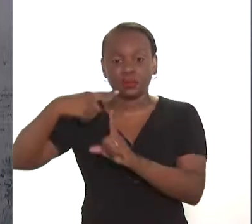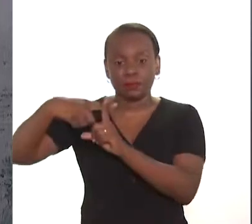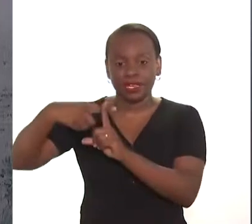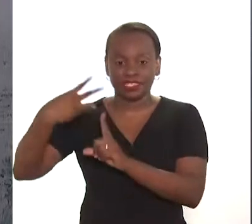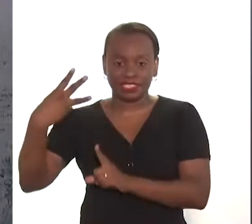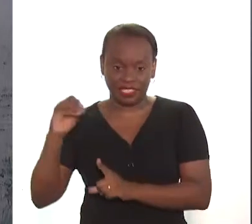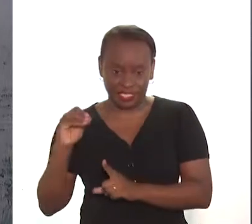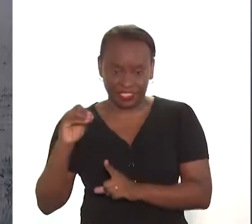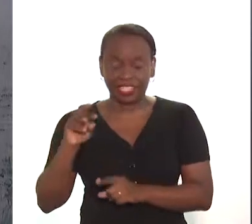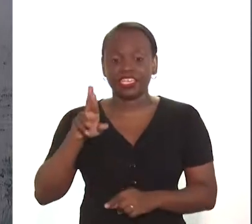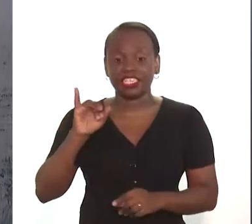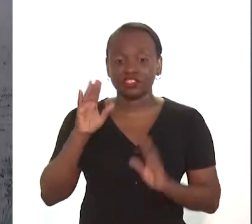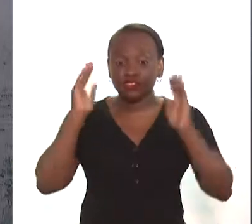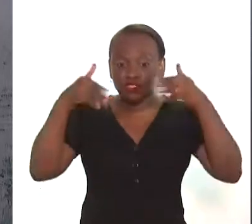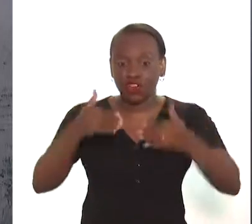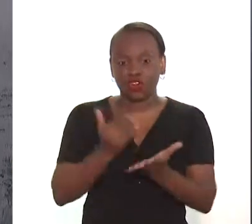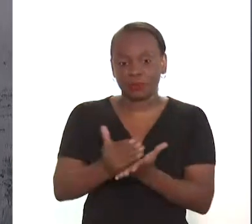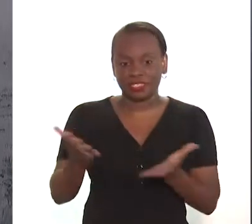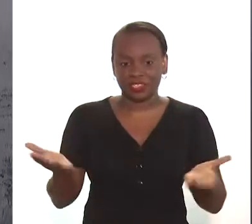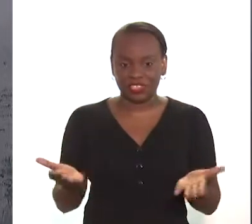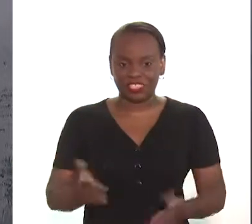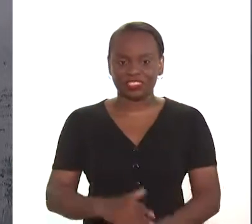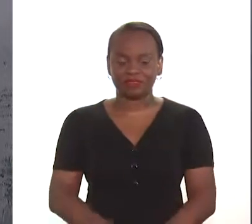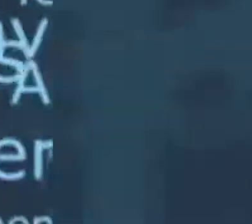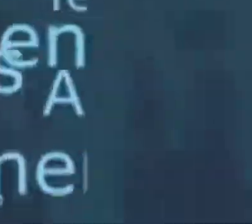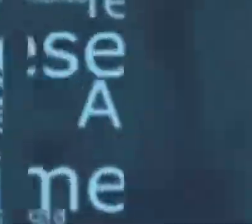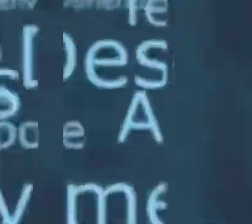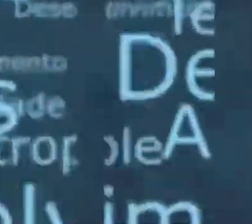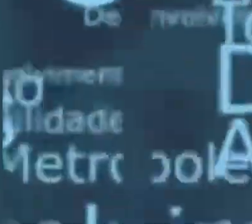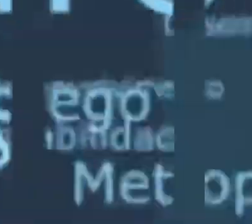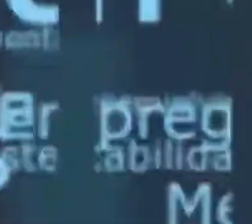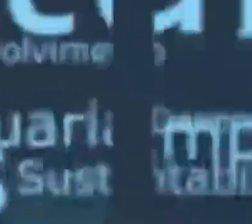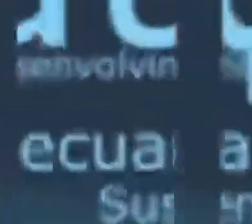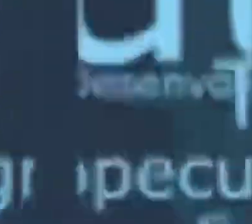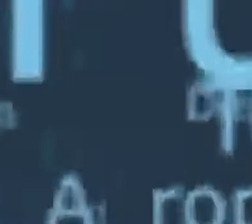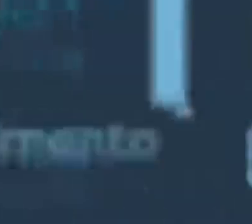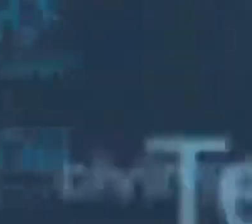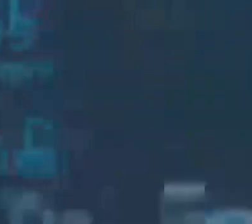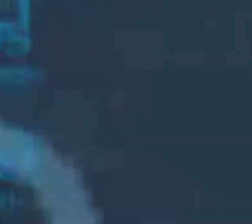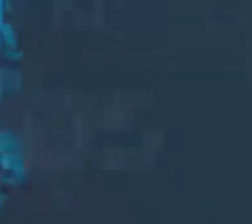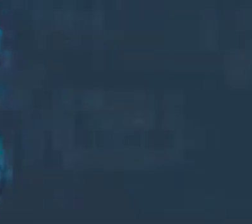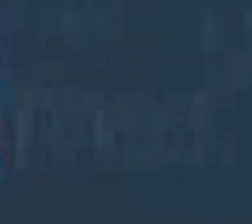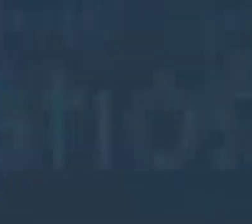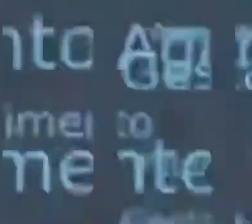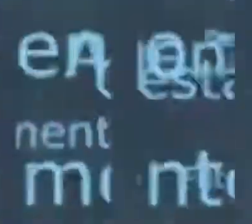da Rio+30, tema do Rio em Foco, que começa agora.